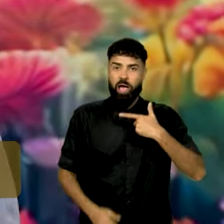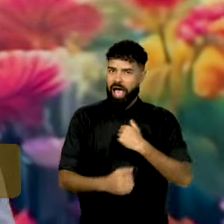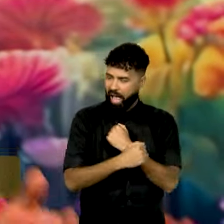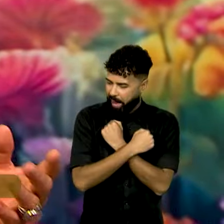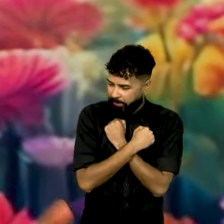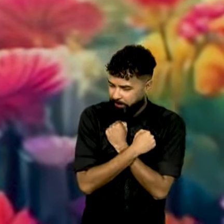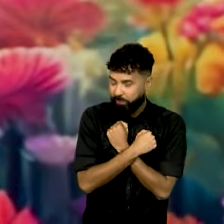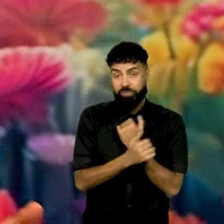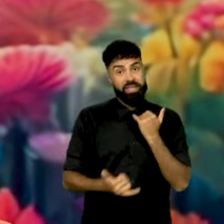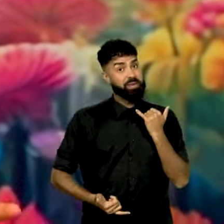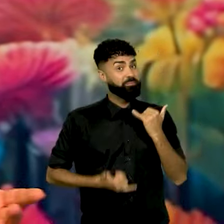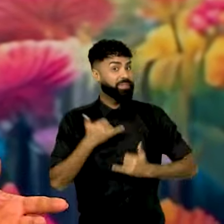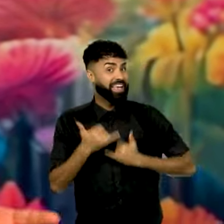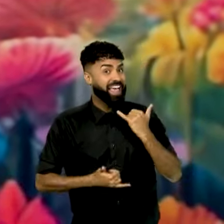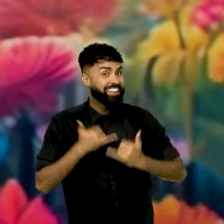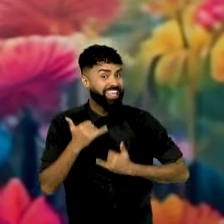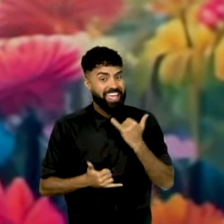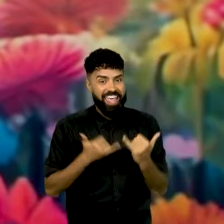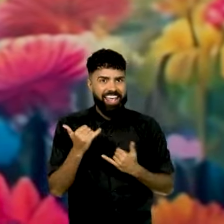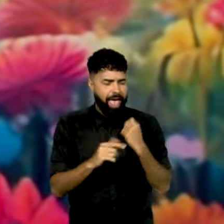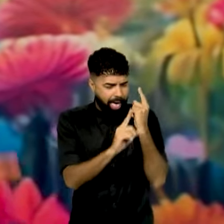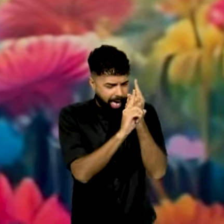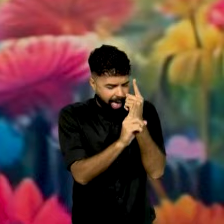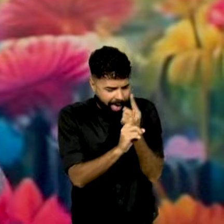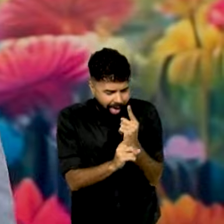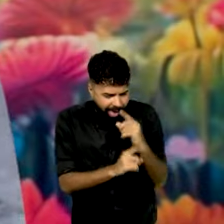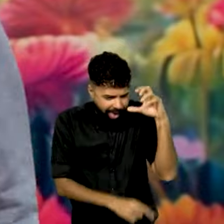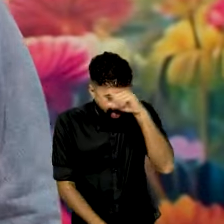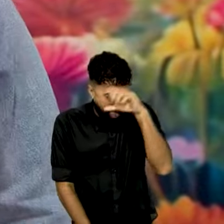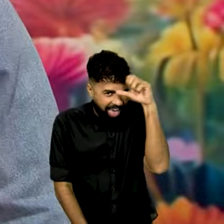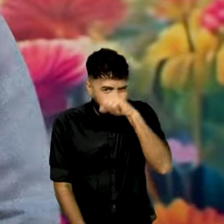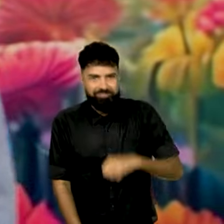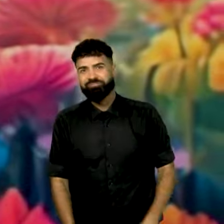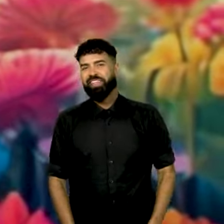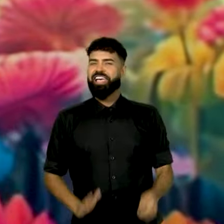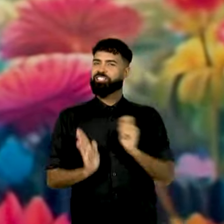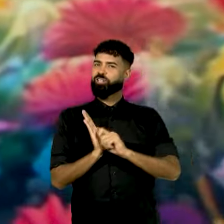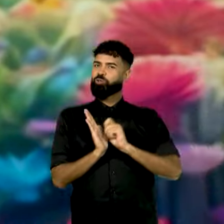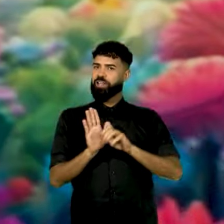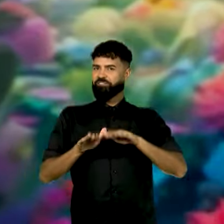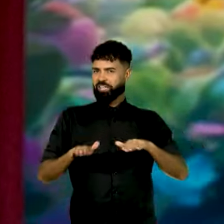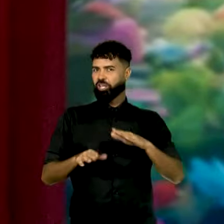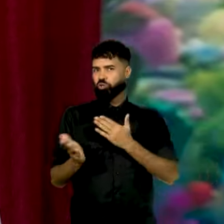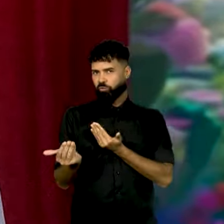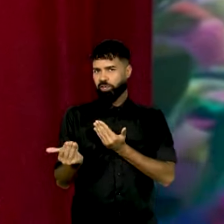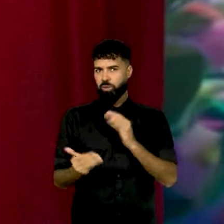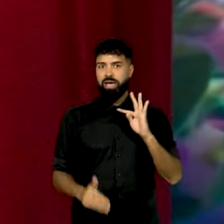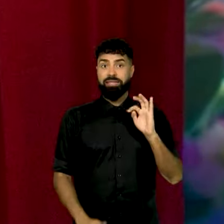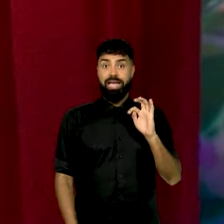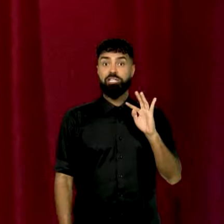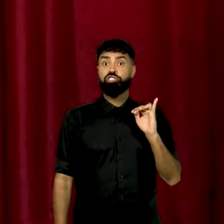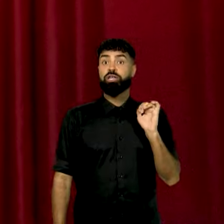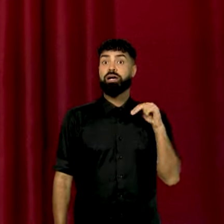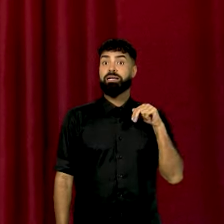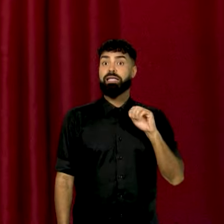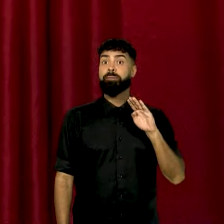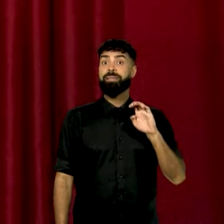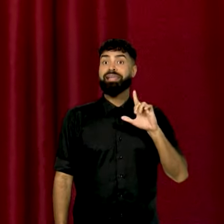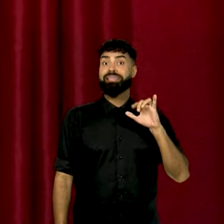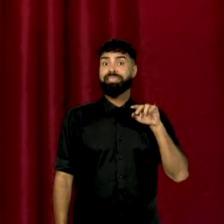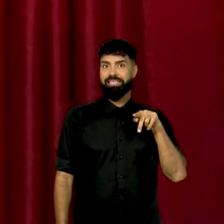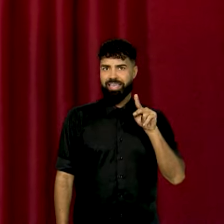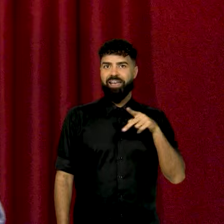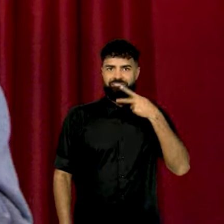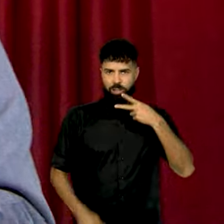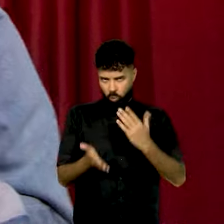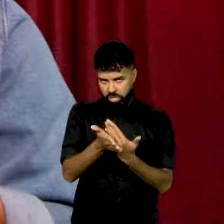uma brincadeira cheia de descrições. Descobertas. A grande escritora infanto-juvenil Tatiana Belink diz no livro de Ser Criança